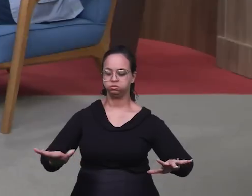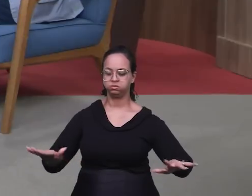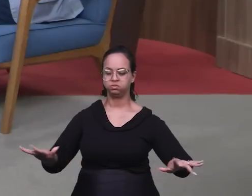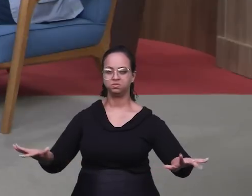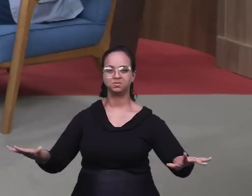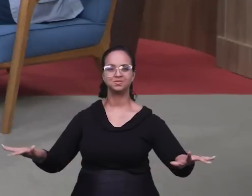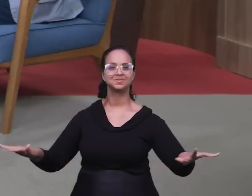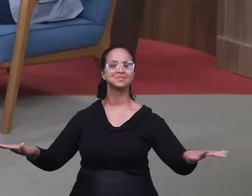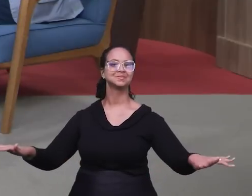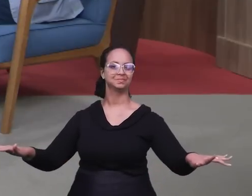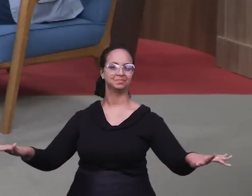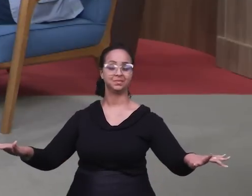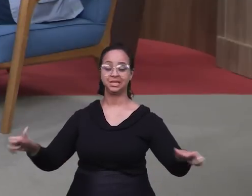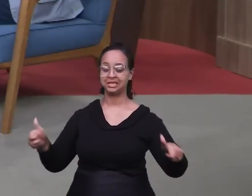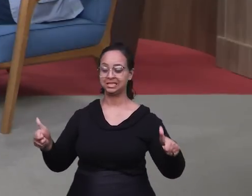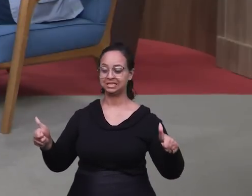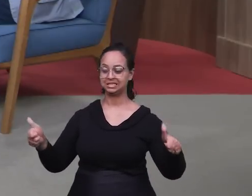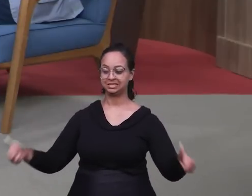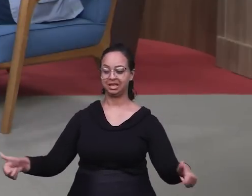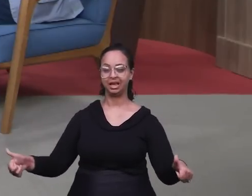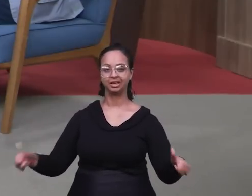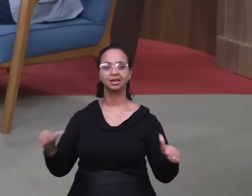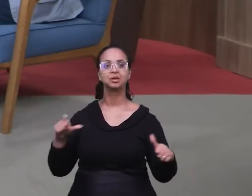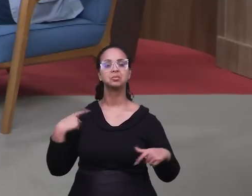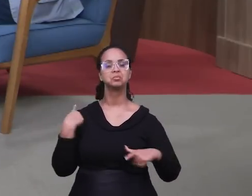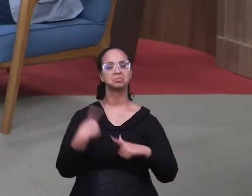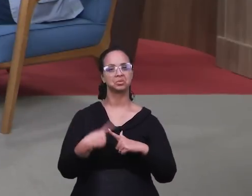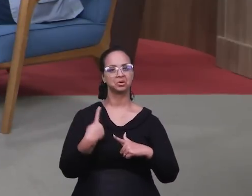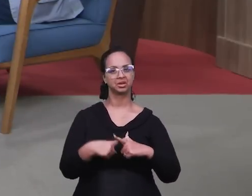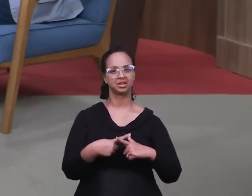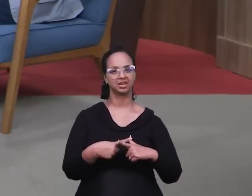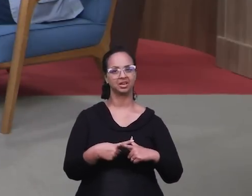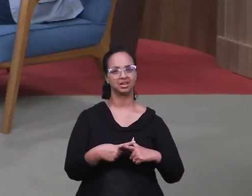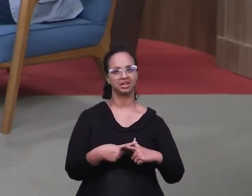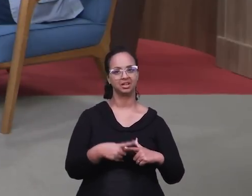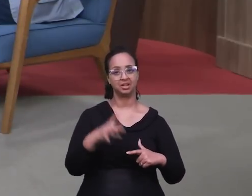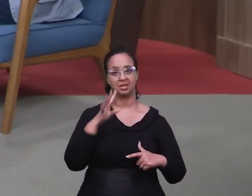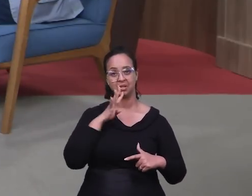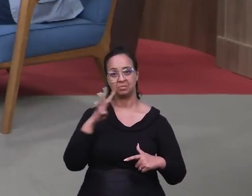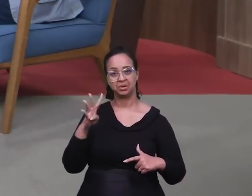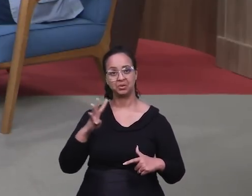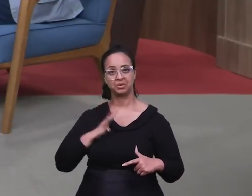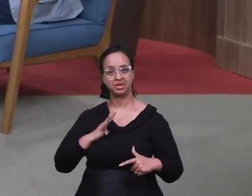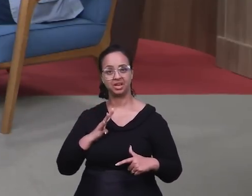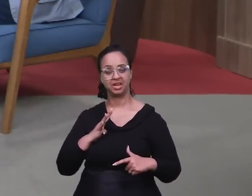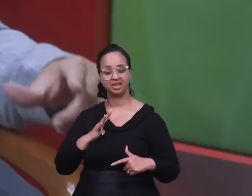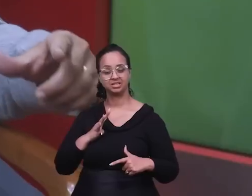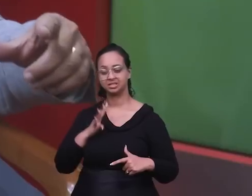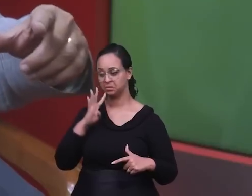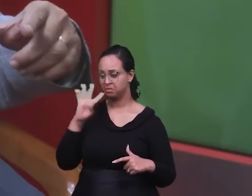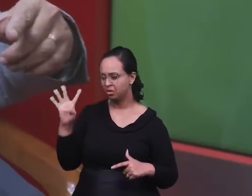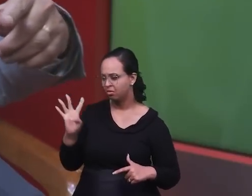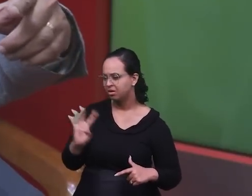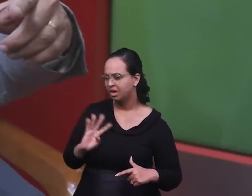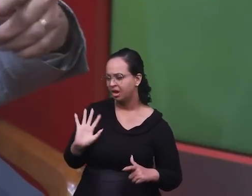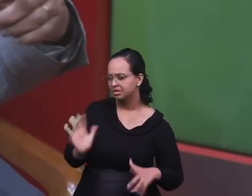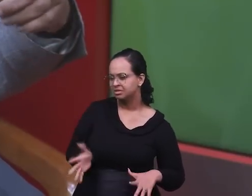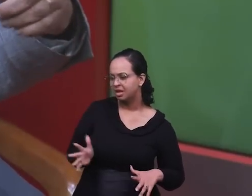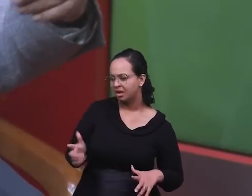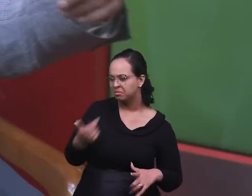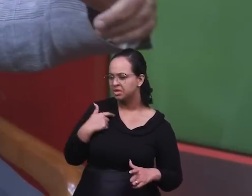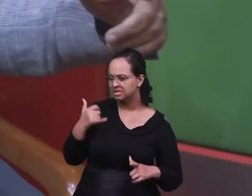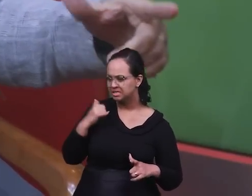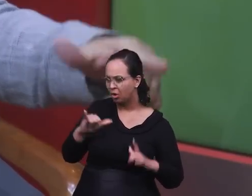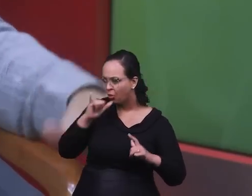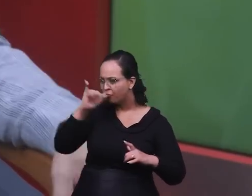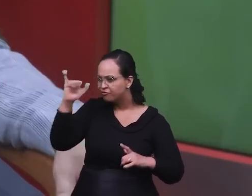aquele pastor. E o Senhor Jesus fala sobre isso. Das minhas eu sou conhecido. Né? As minhas ovelhas conhecem a